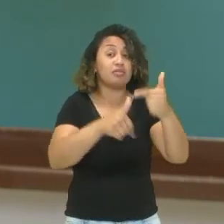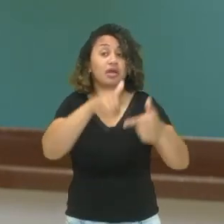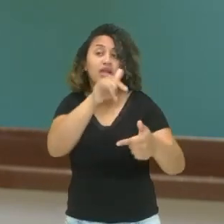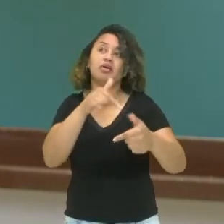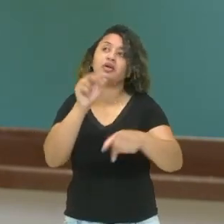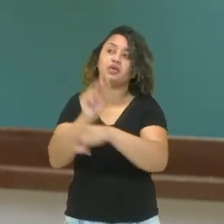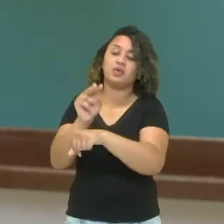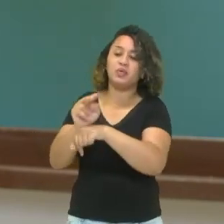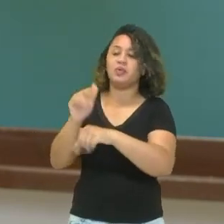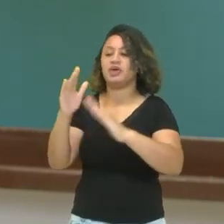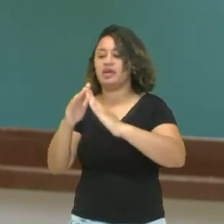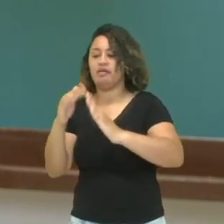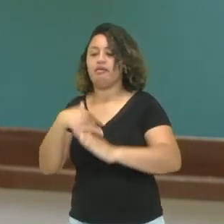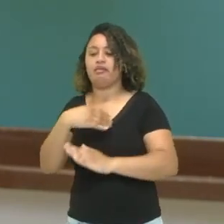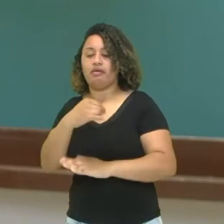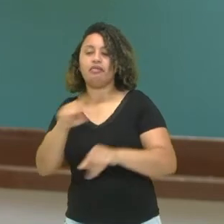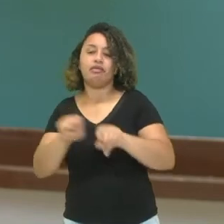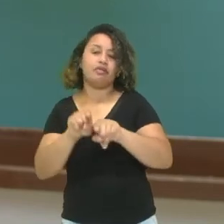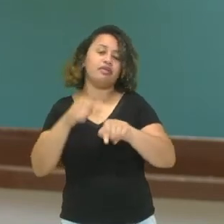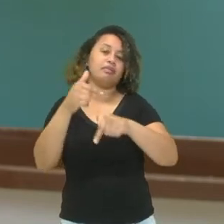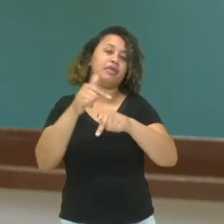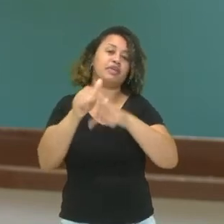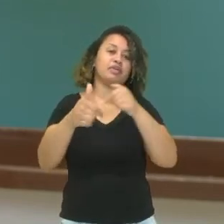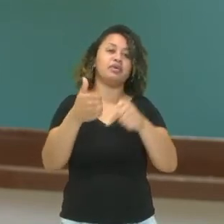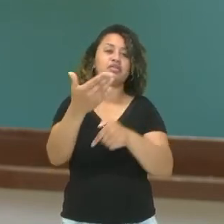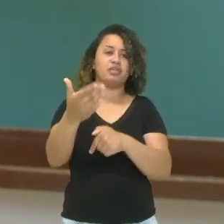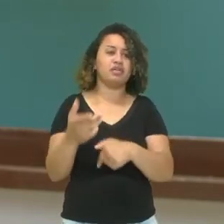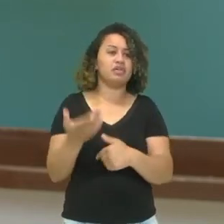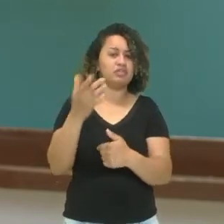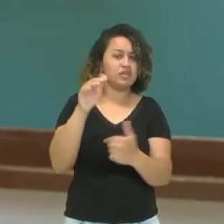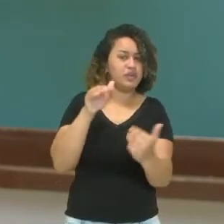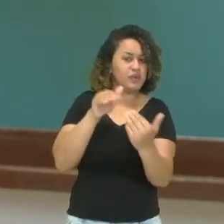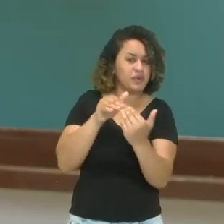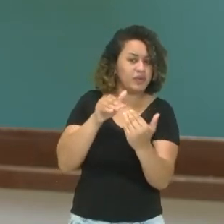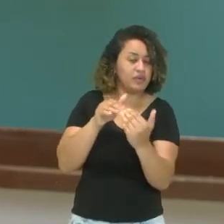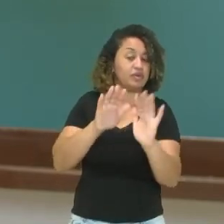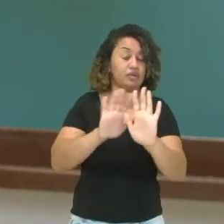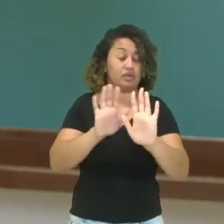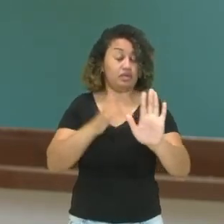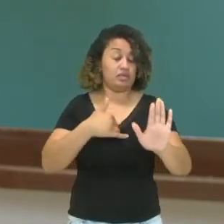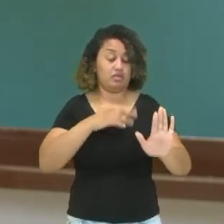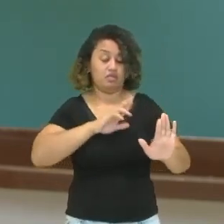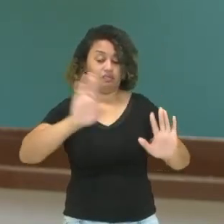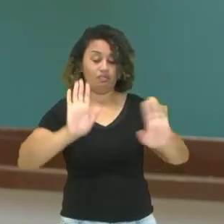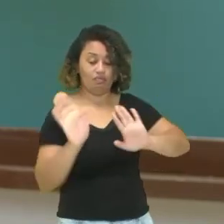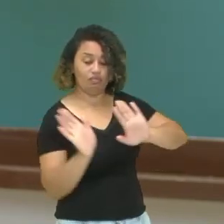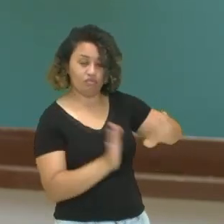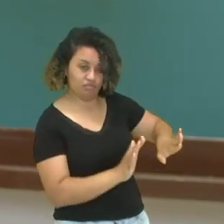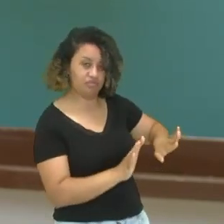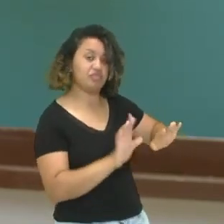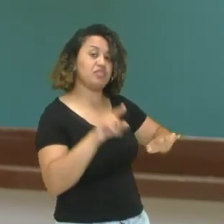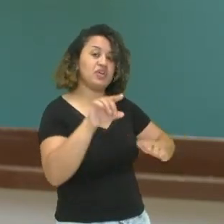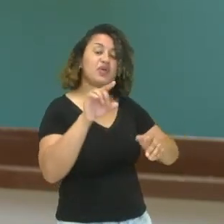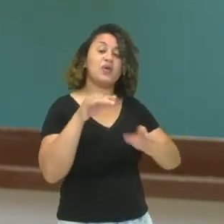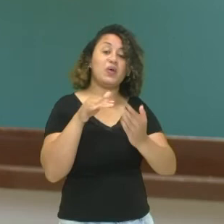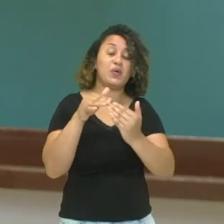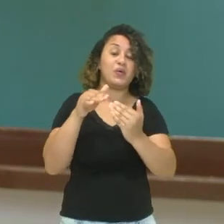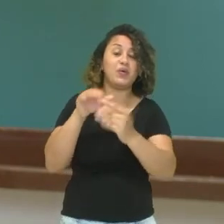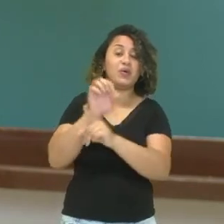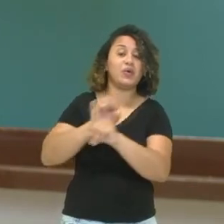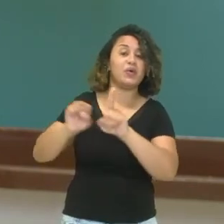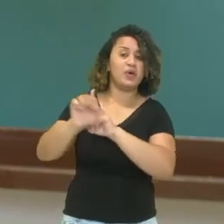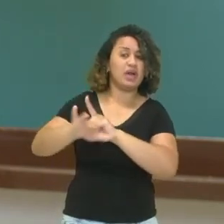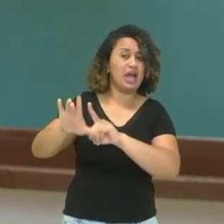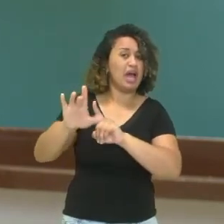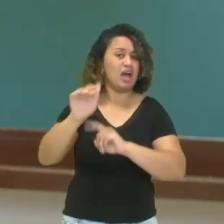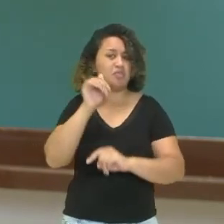trabalhando fora. Você concorda com isso? Não estamos falando de religião. Você concorda que na sociedade a mulher deva ganhar menos